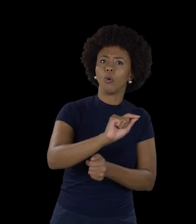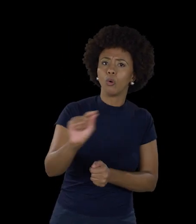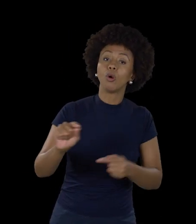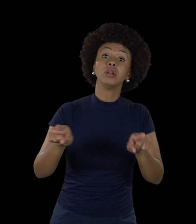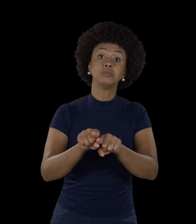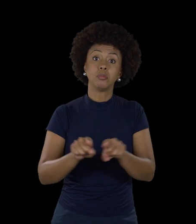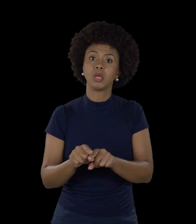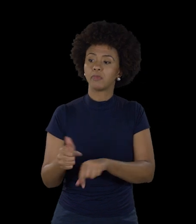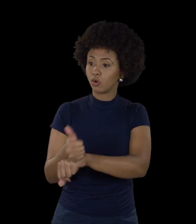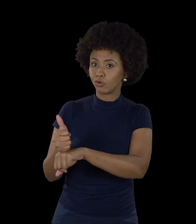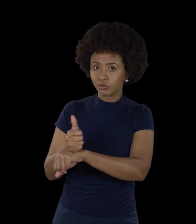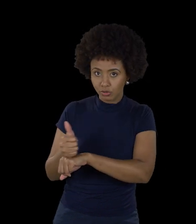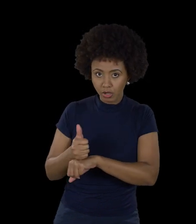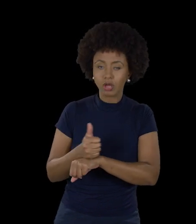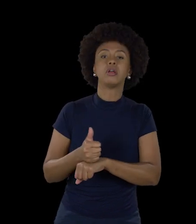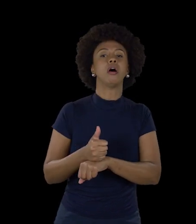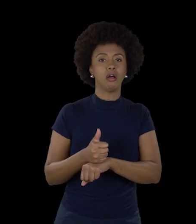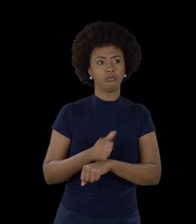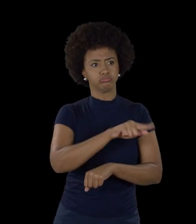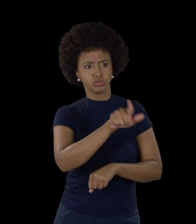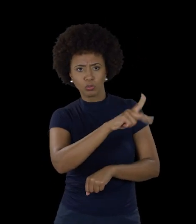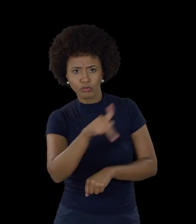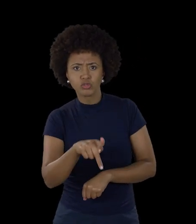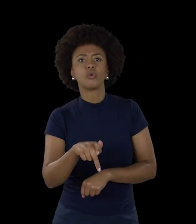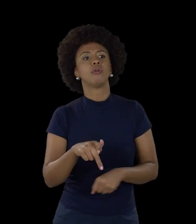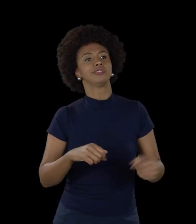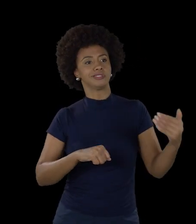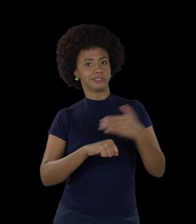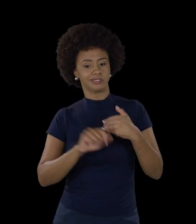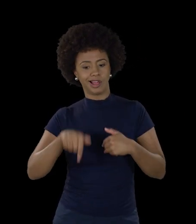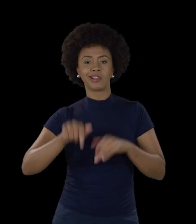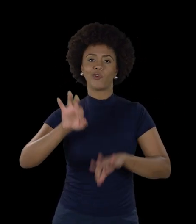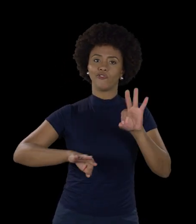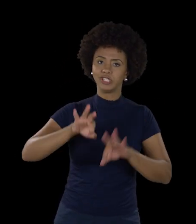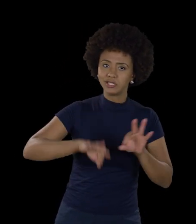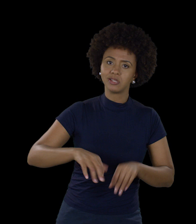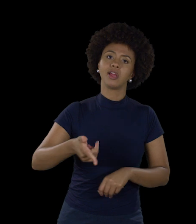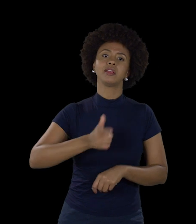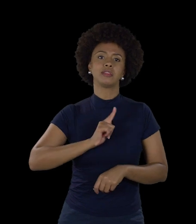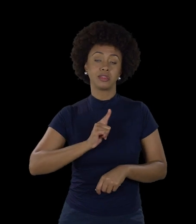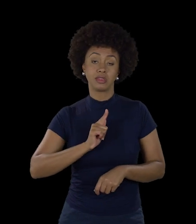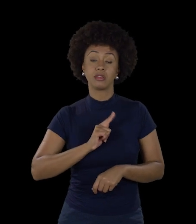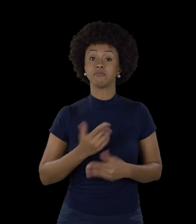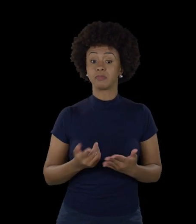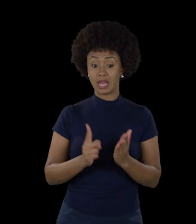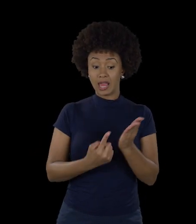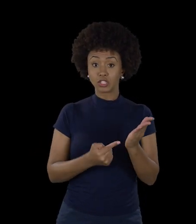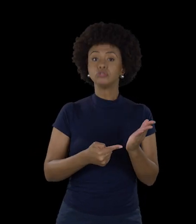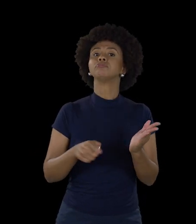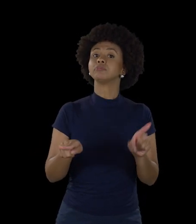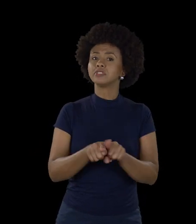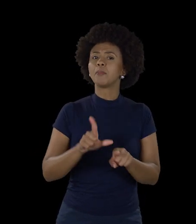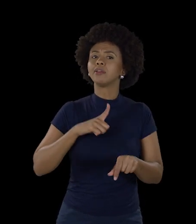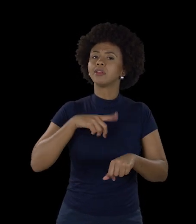de oficinas conosco, visando a utilização desse conteúdo em sala de aula. E essa cartilha ela também tem sugestões de filmes para serem passados